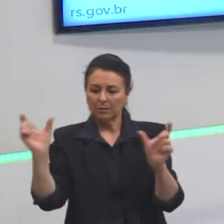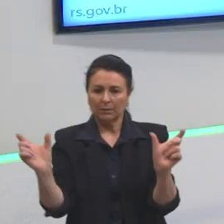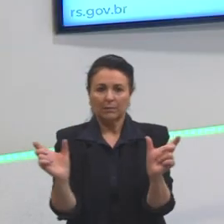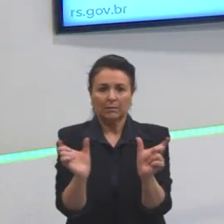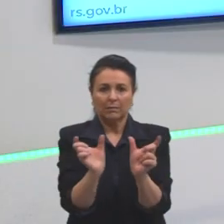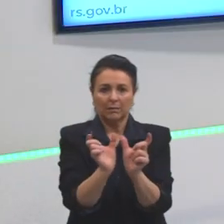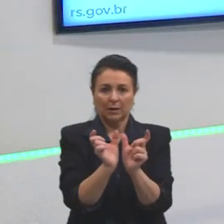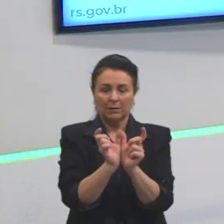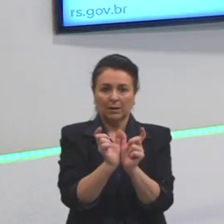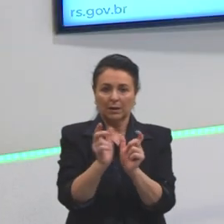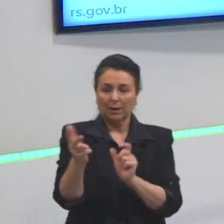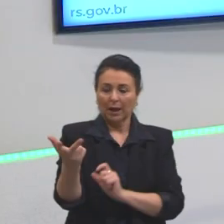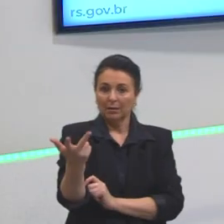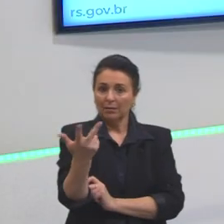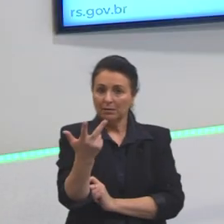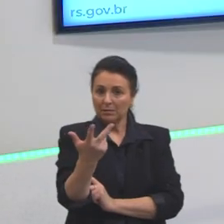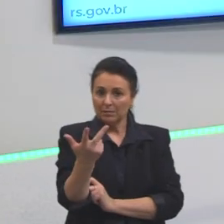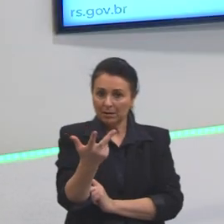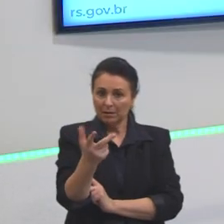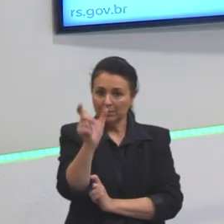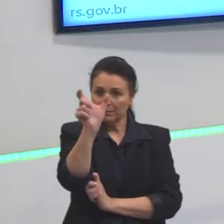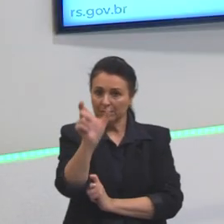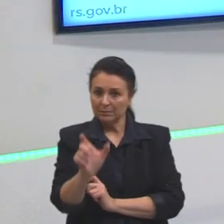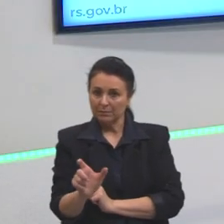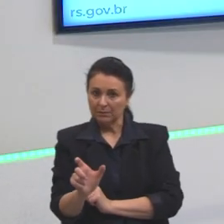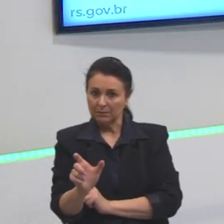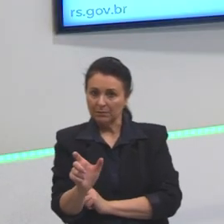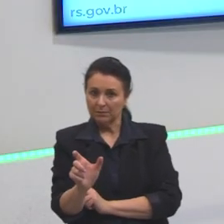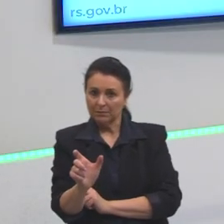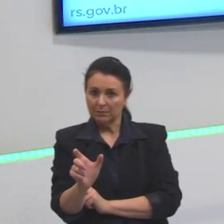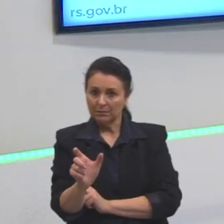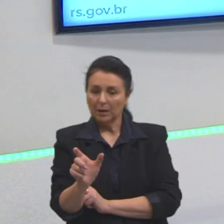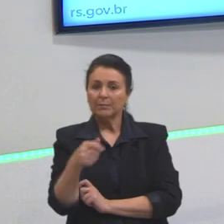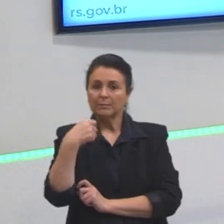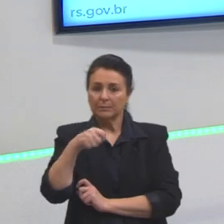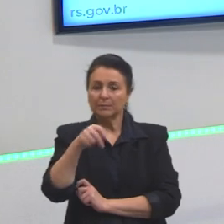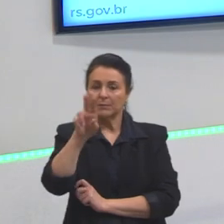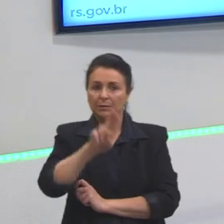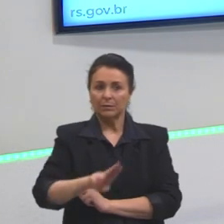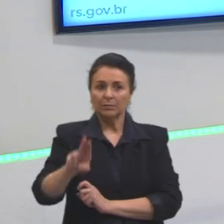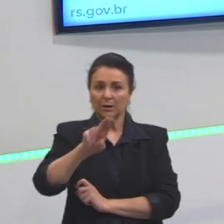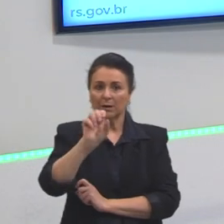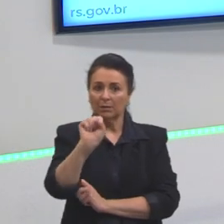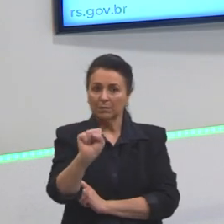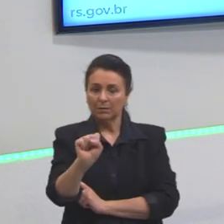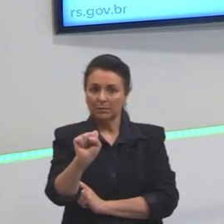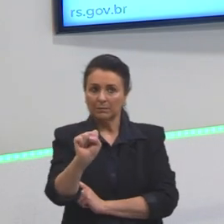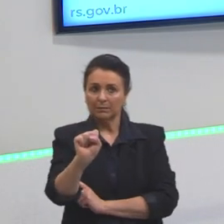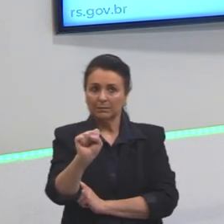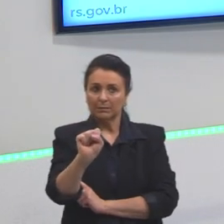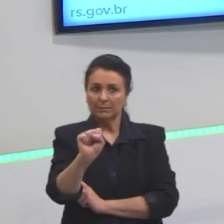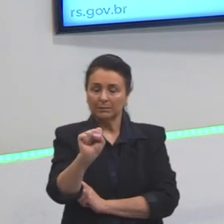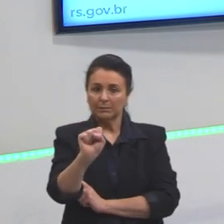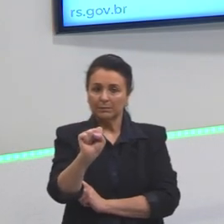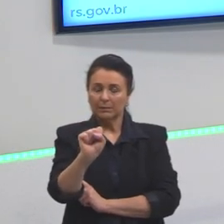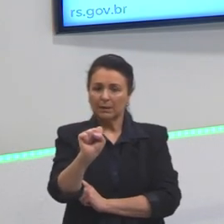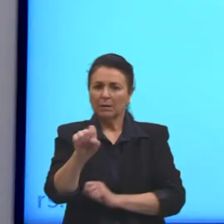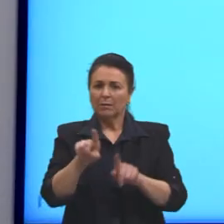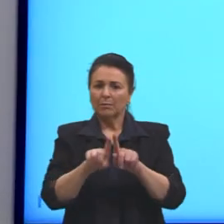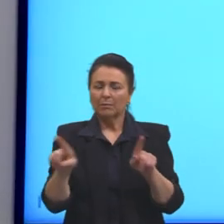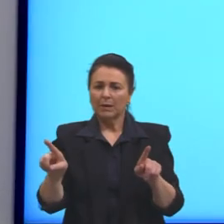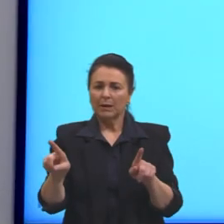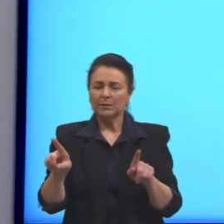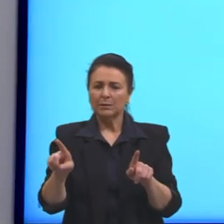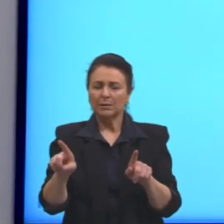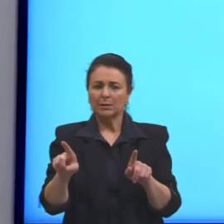da terceira pessoa usando a terceira pessoa eu vou ter que botar um esse mas esse é meu